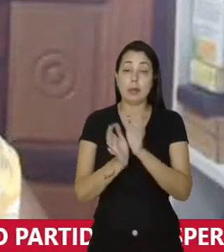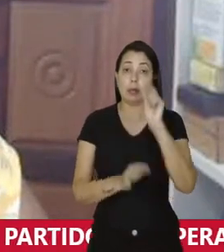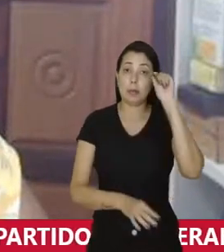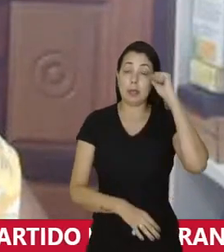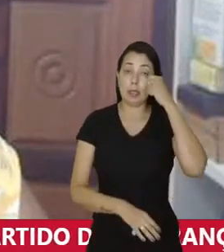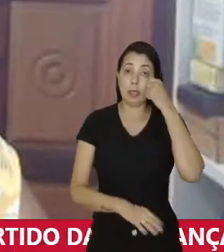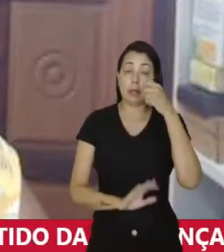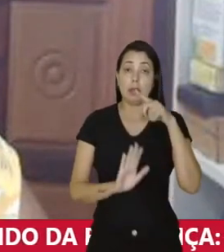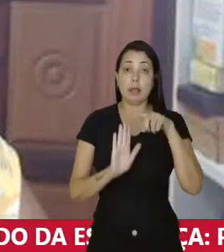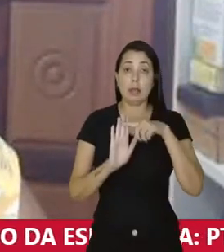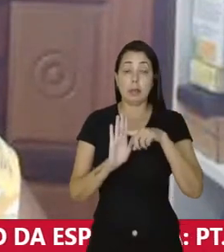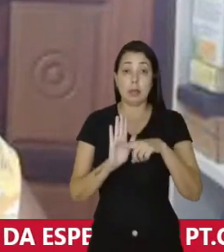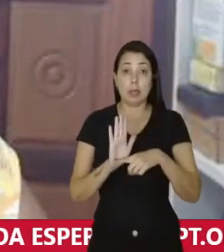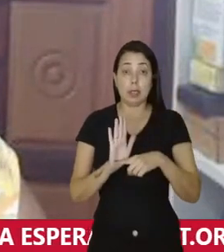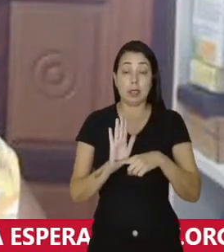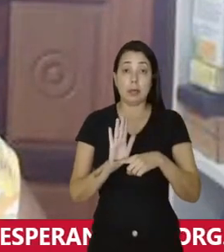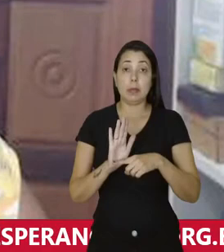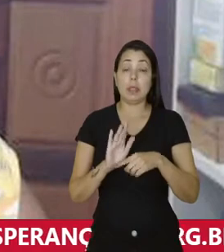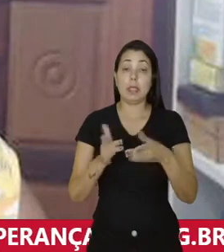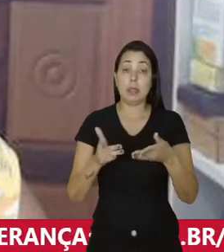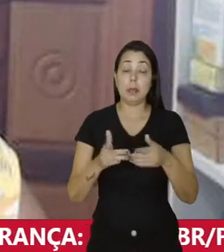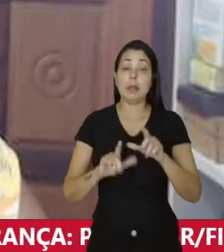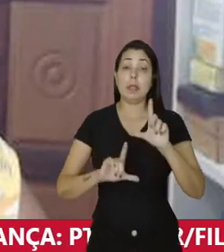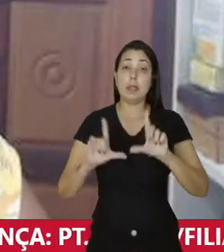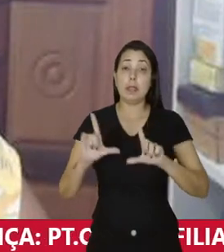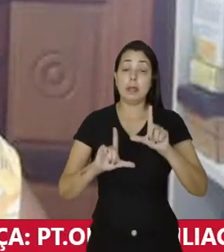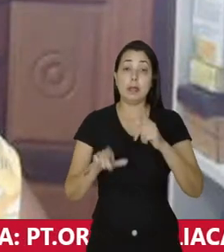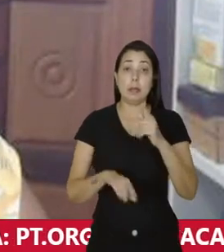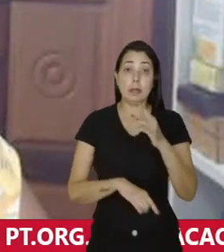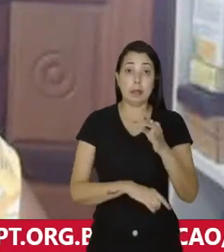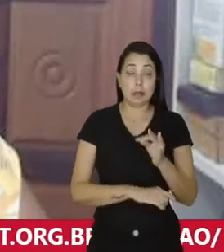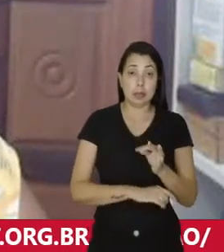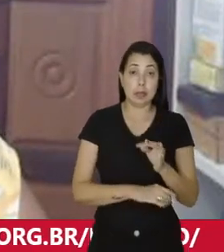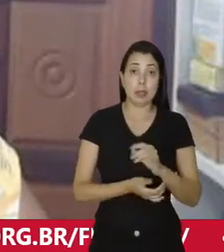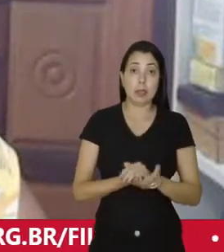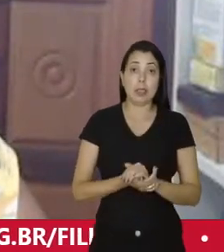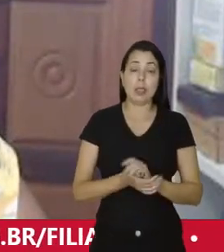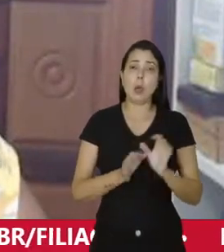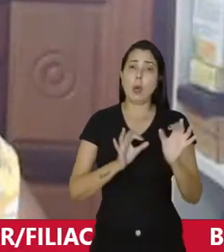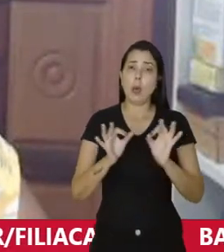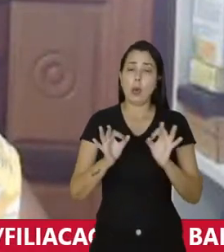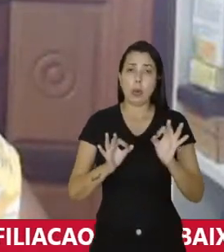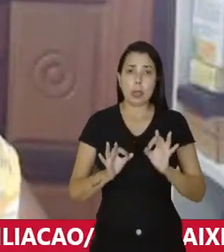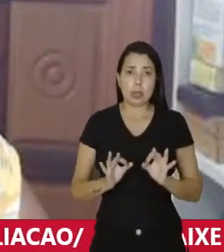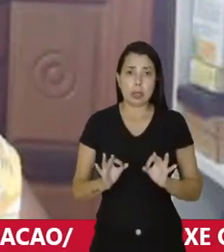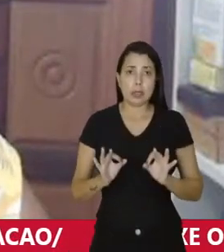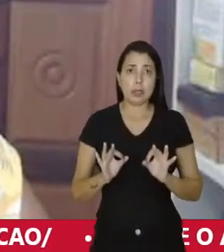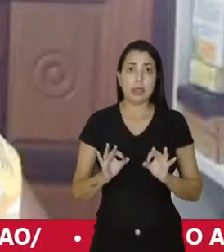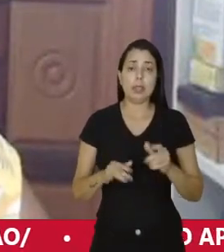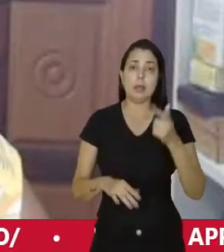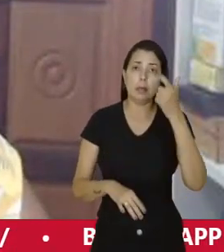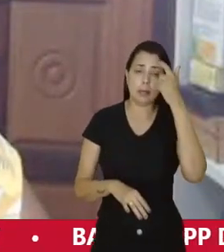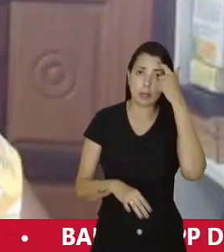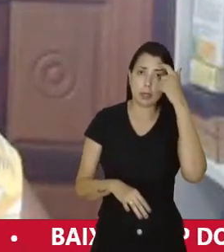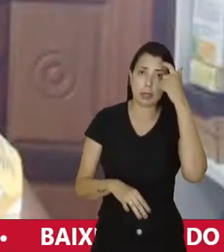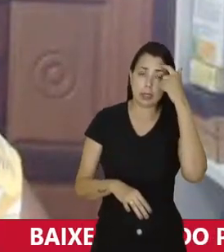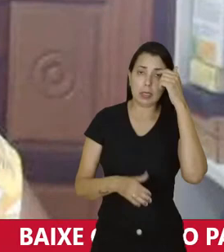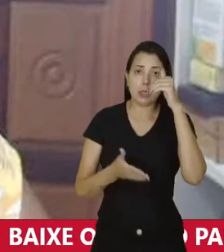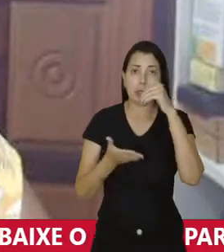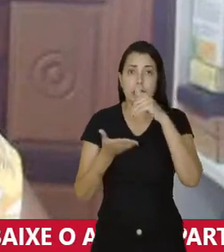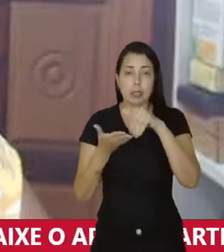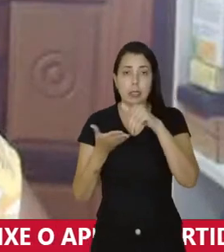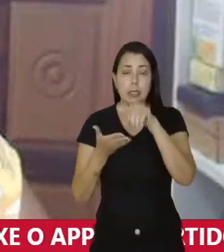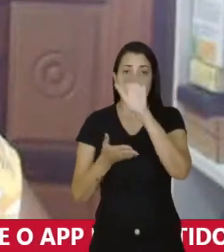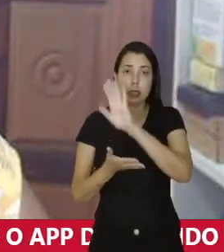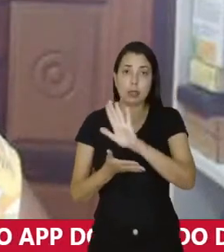Um programa aqui transmitido pela TVPT e é organizado, pensado pela Secretaria